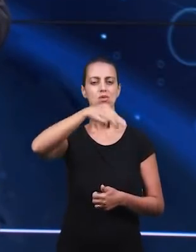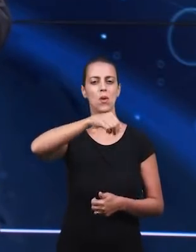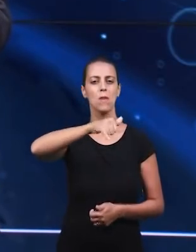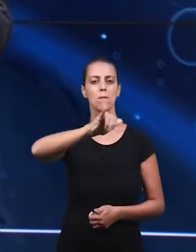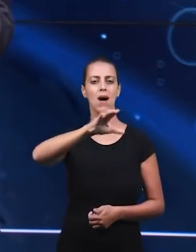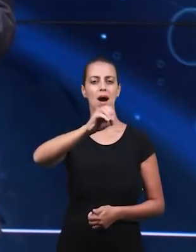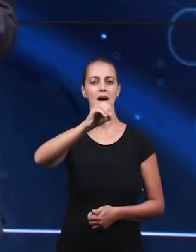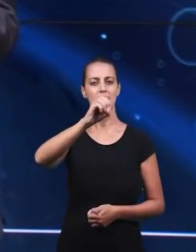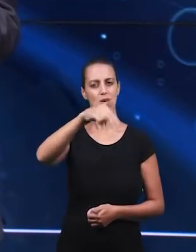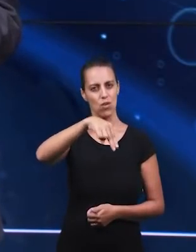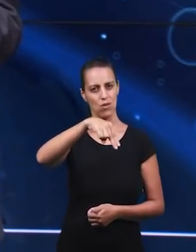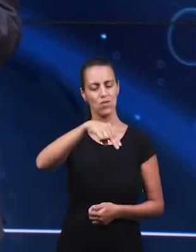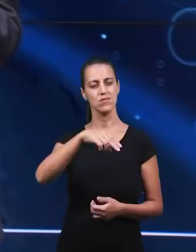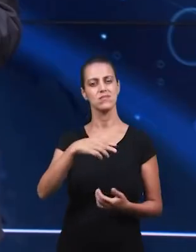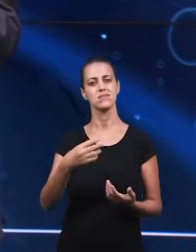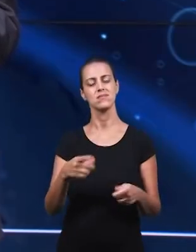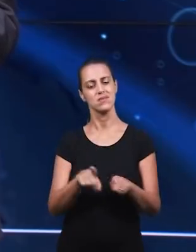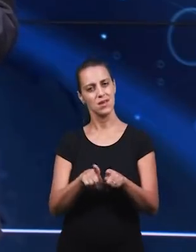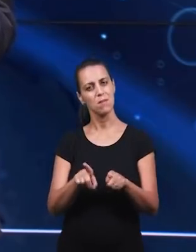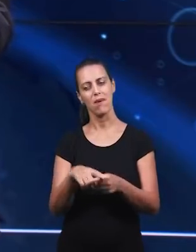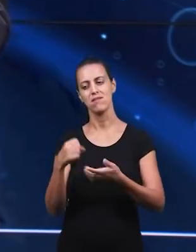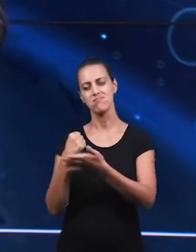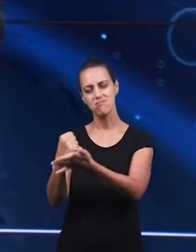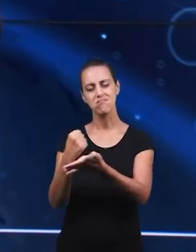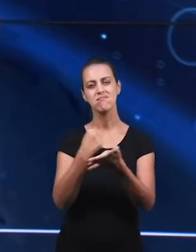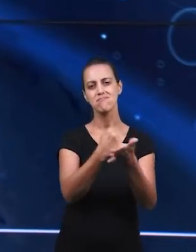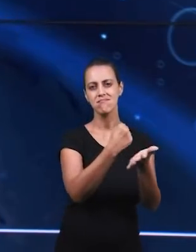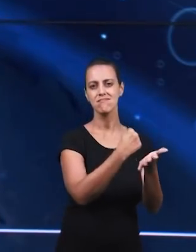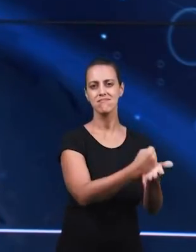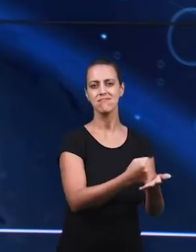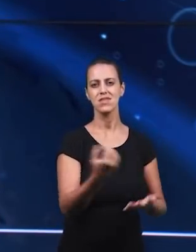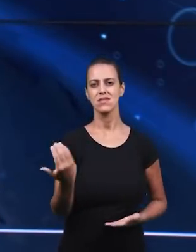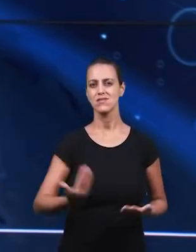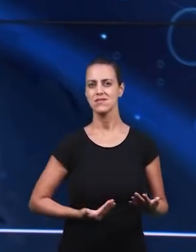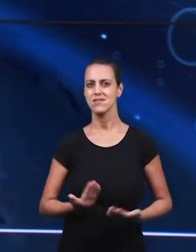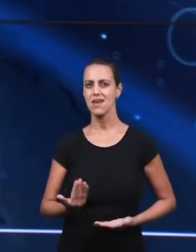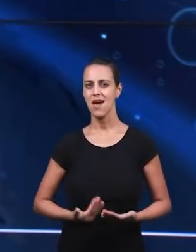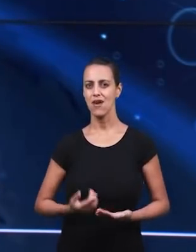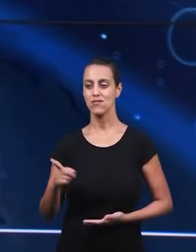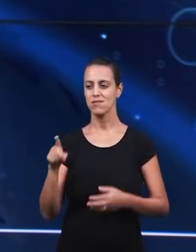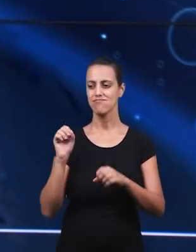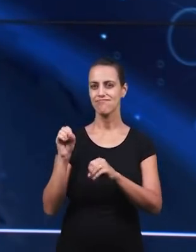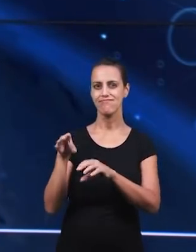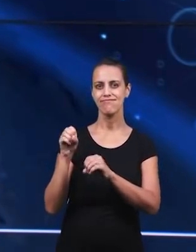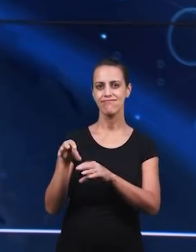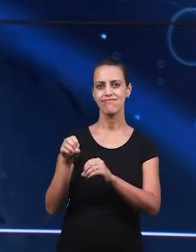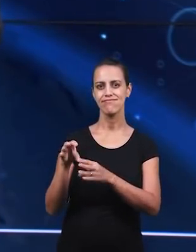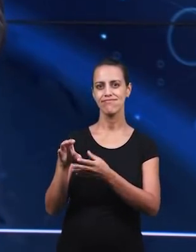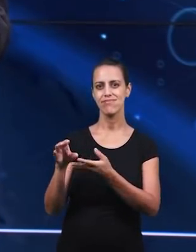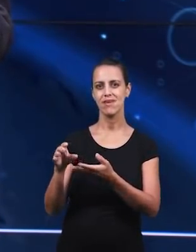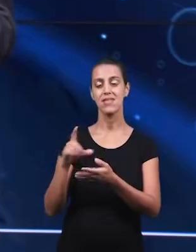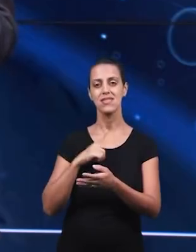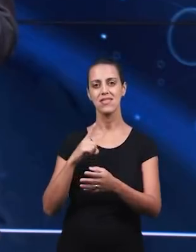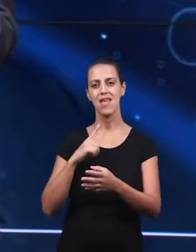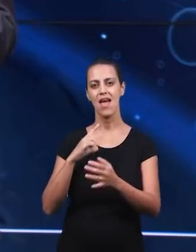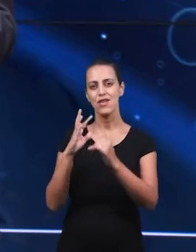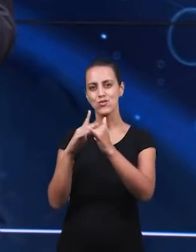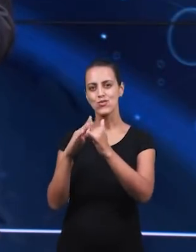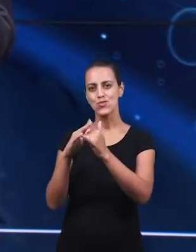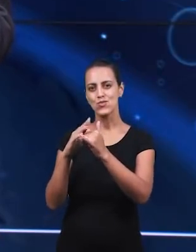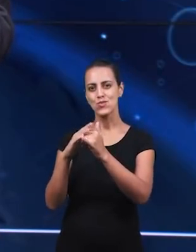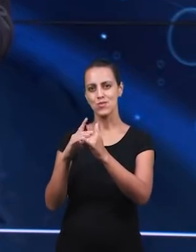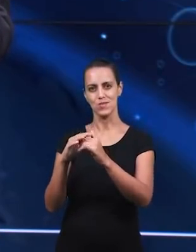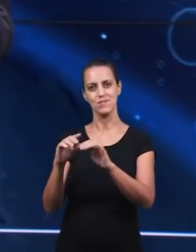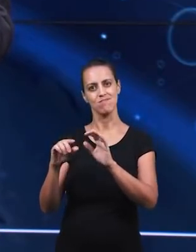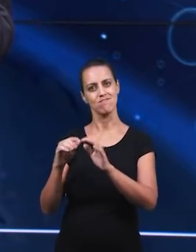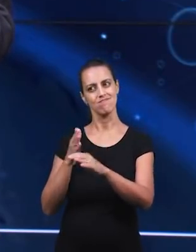Assis, que assistem ali irmãos que recebem ali os nossos ensinos da Escola Bíblica Dominical. E